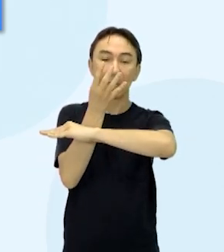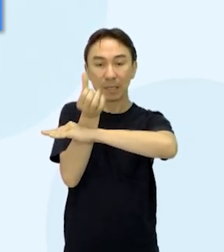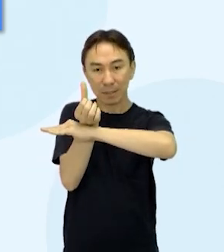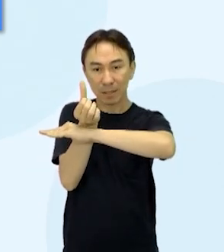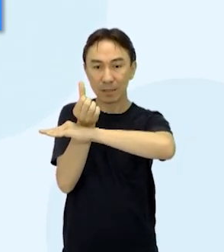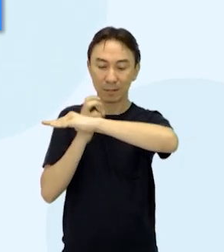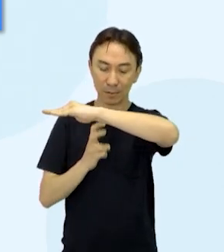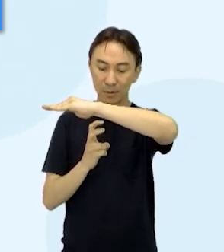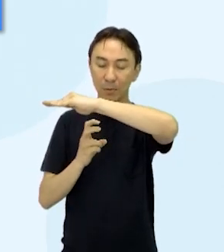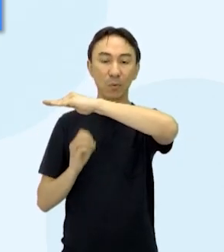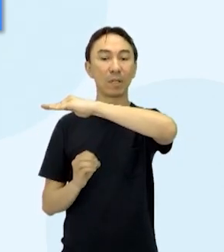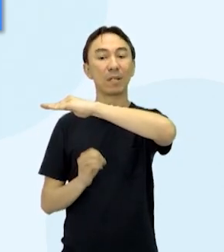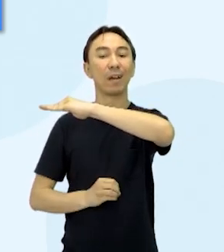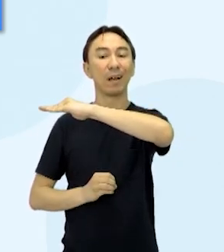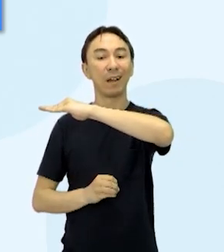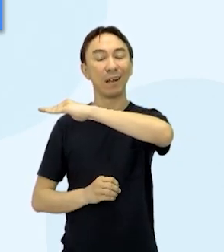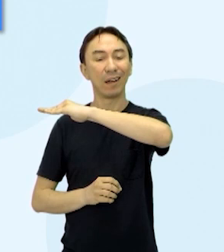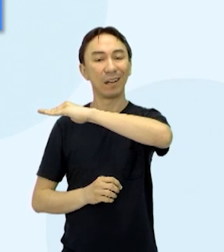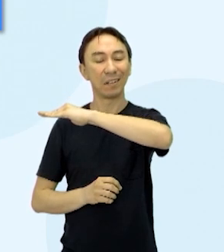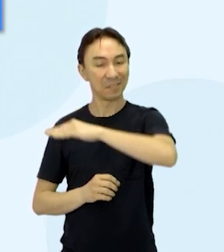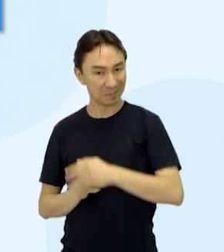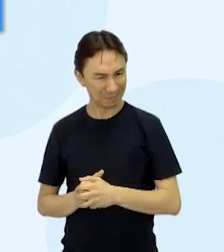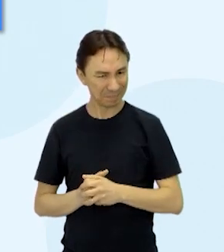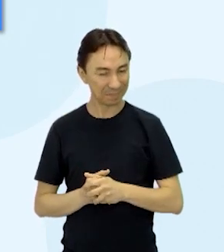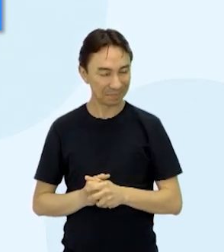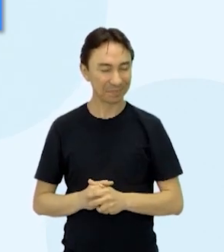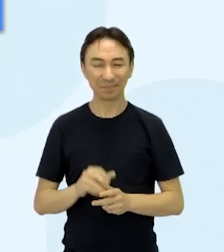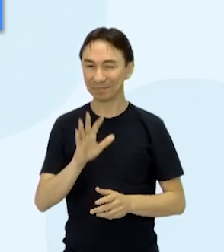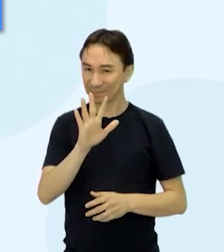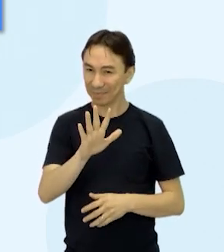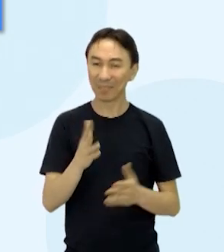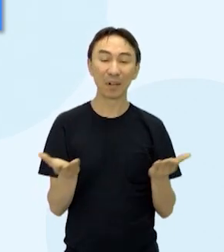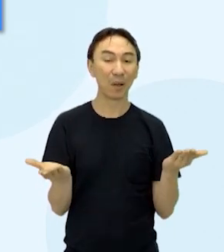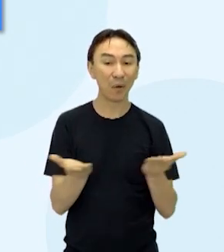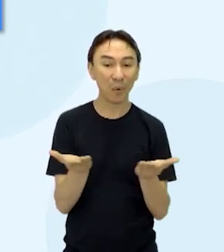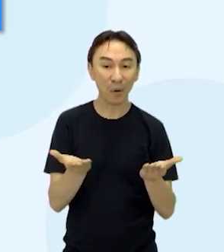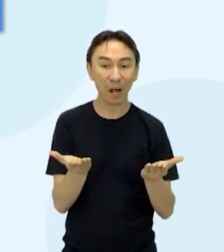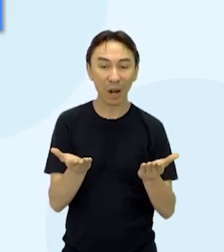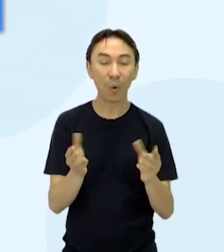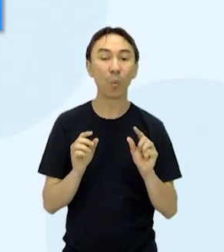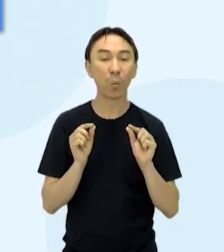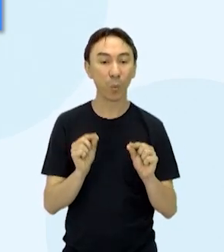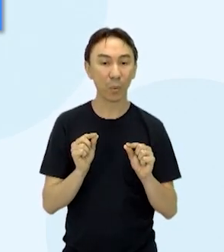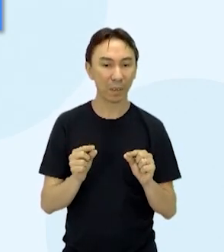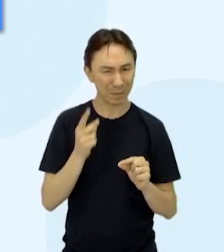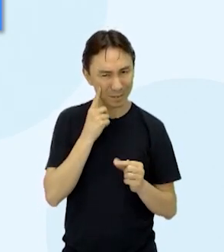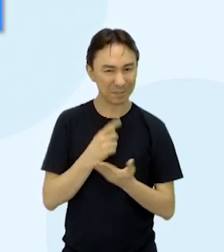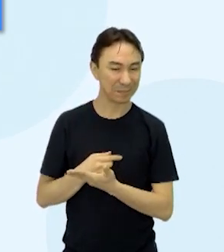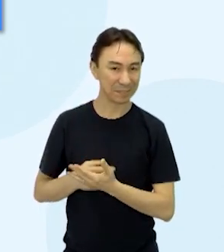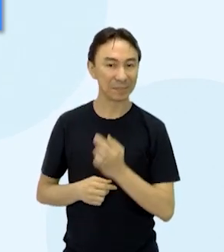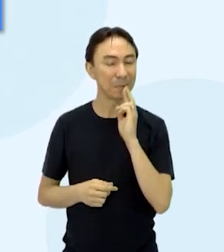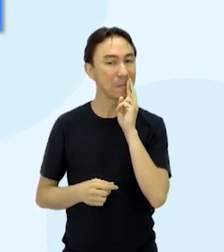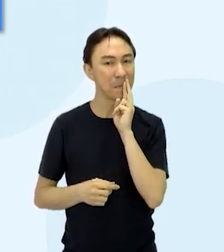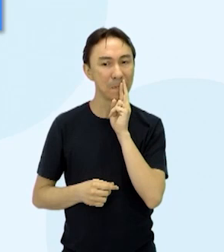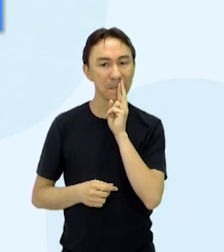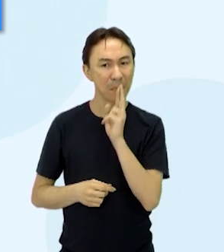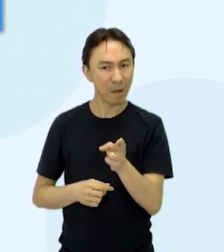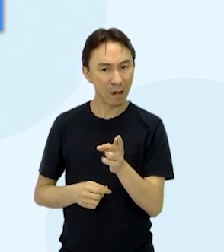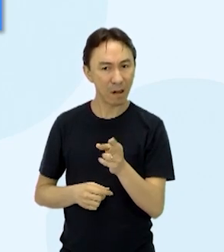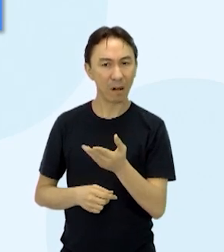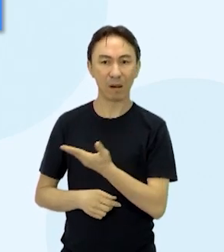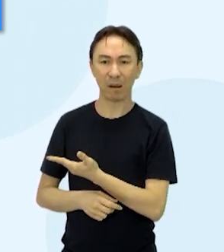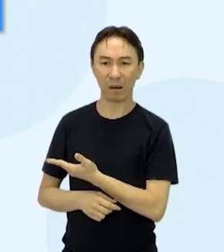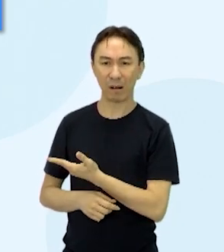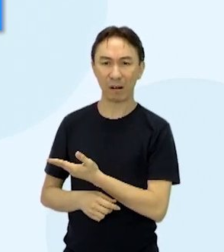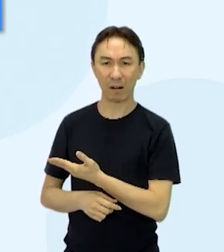46,50 avos. E aí eu quero entrar num detalhezinho agora, Vivi, que é em relação a esse resultado, 46,50 avos,